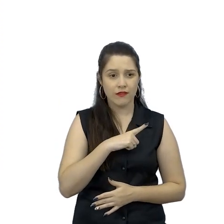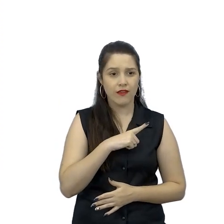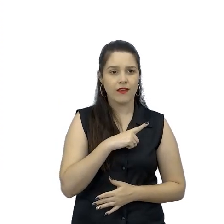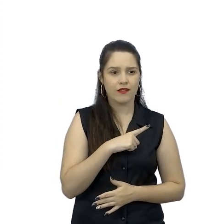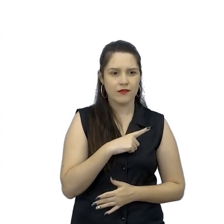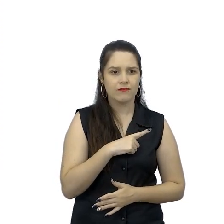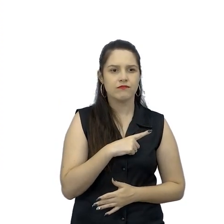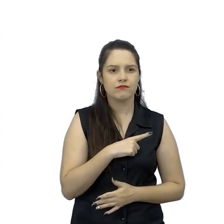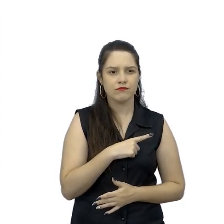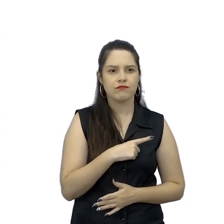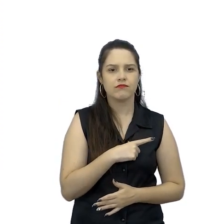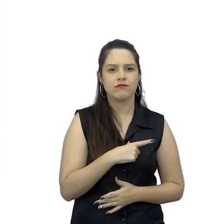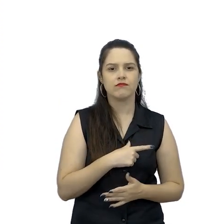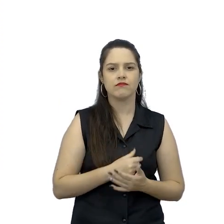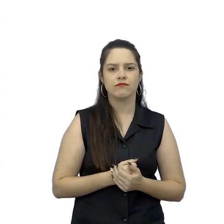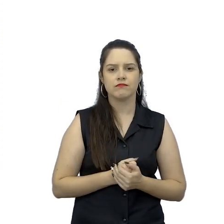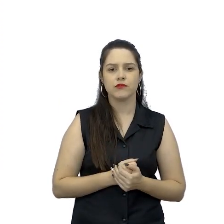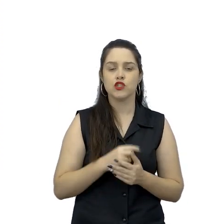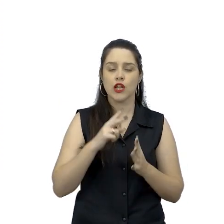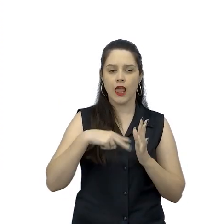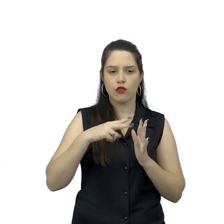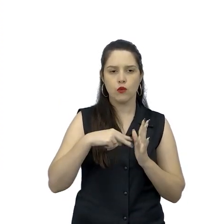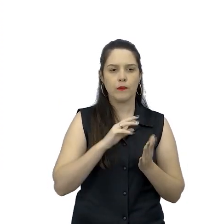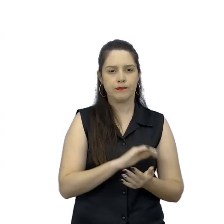atividade 2, perdão, que a atividade 1 é de leitura.